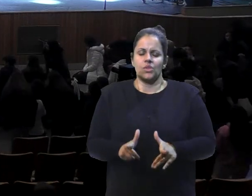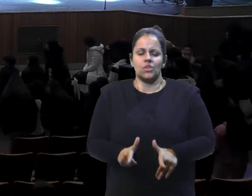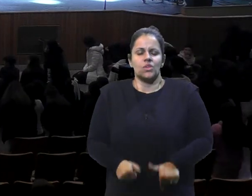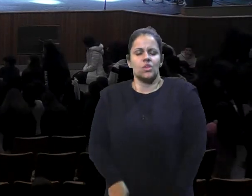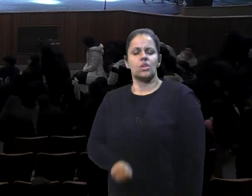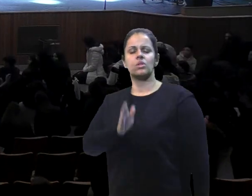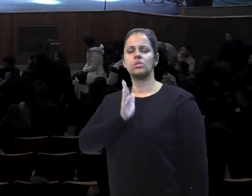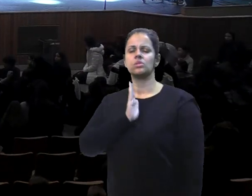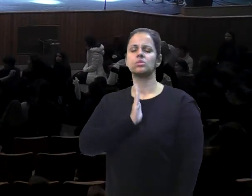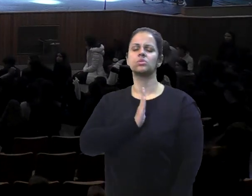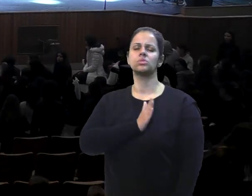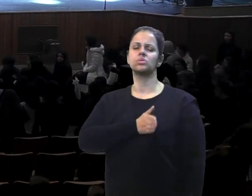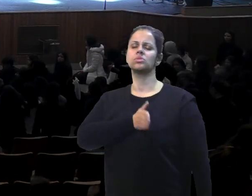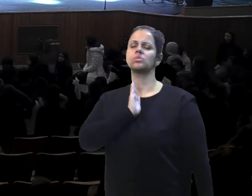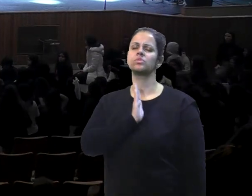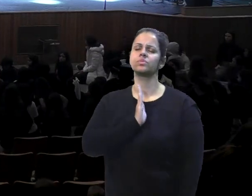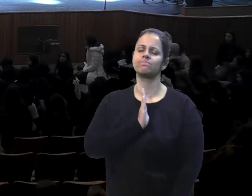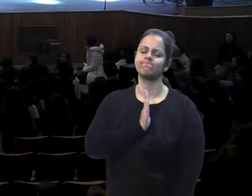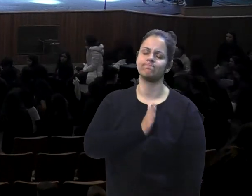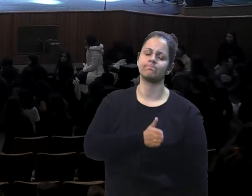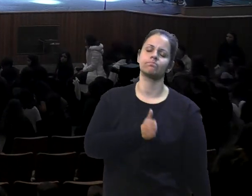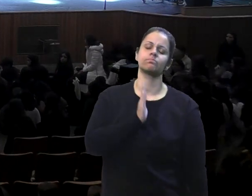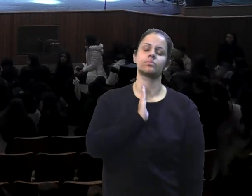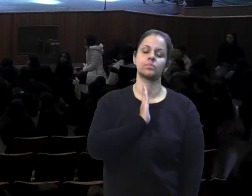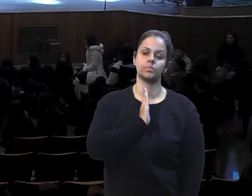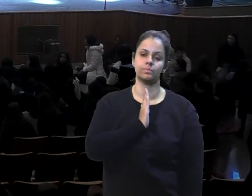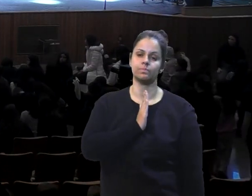Mas essa é uma decisão sua.